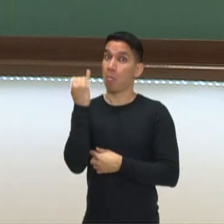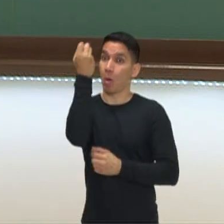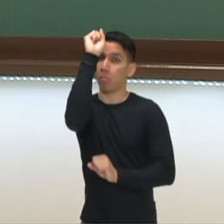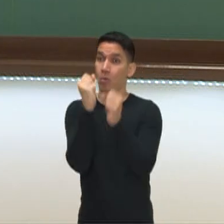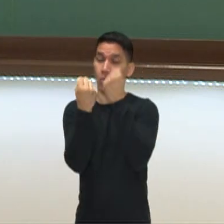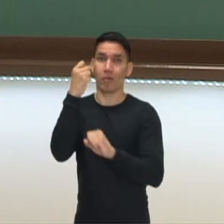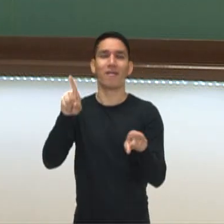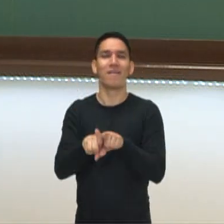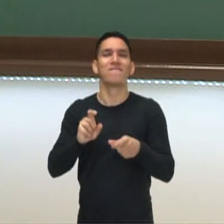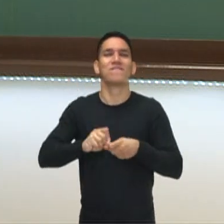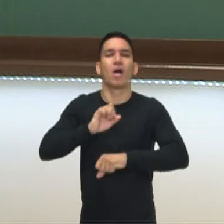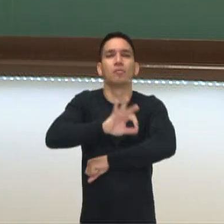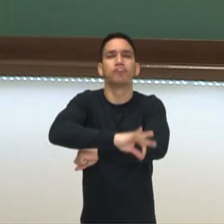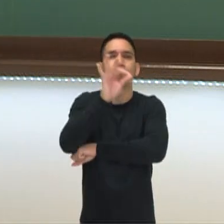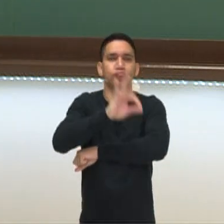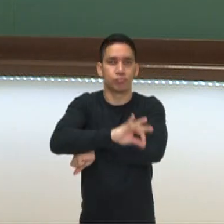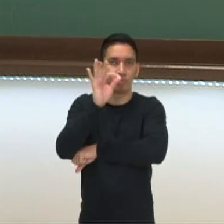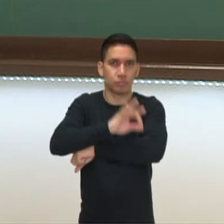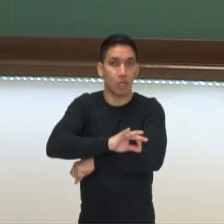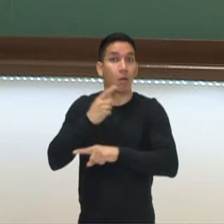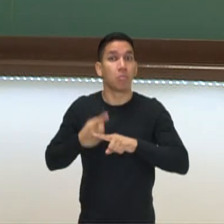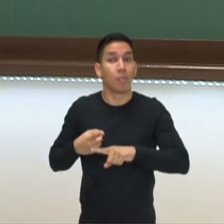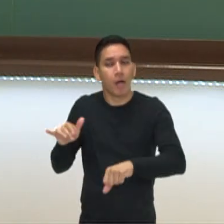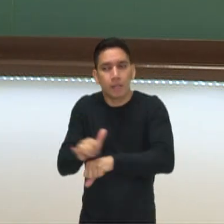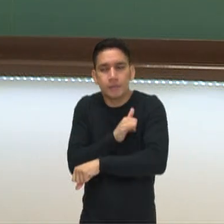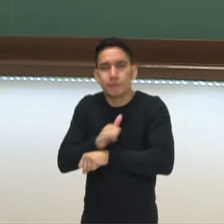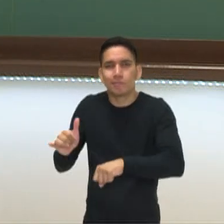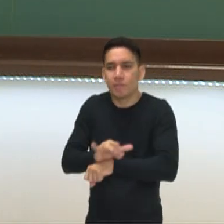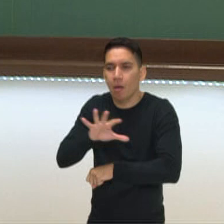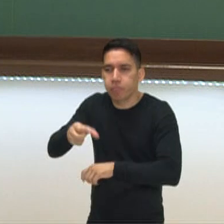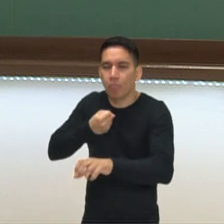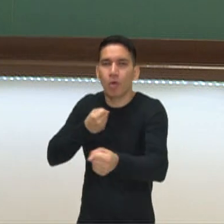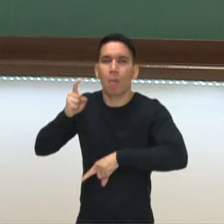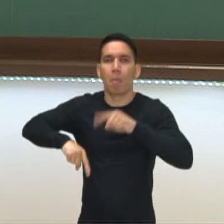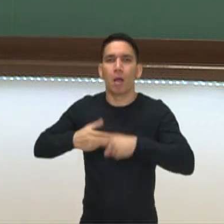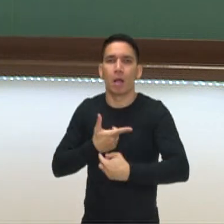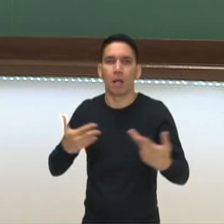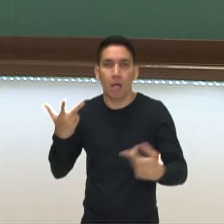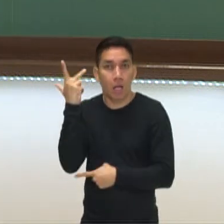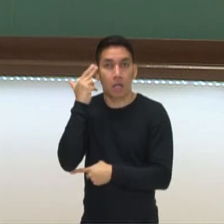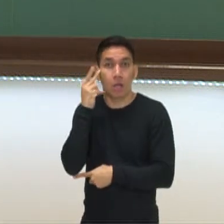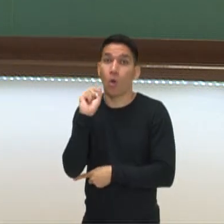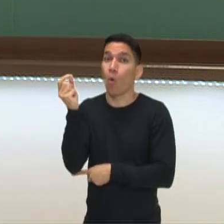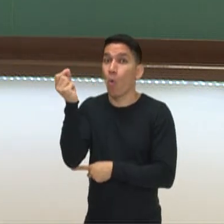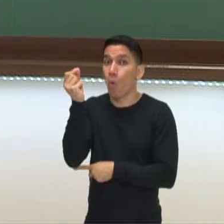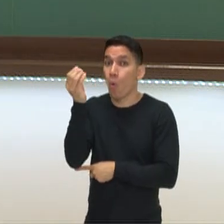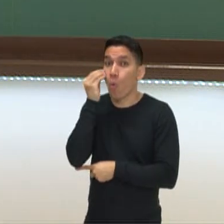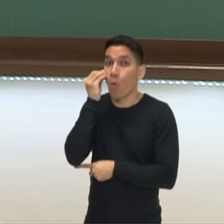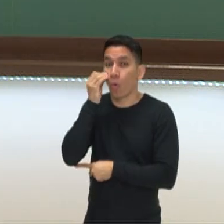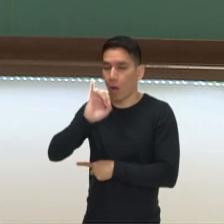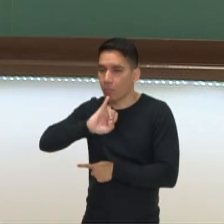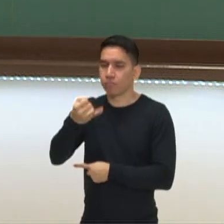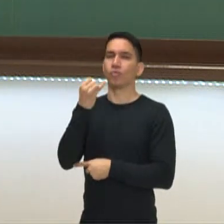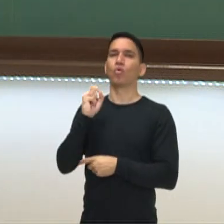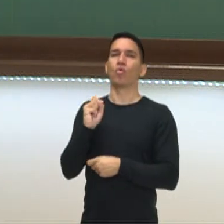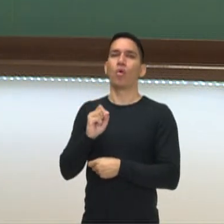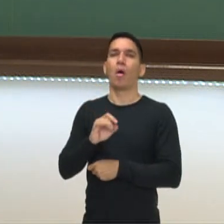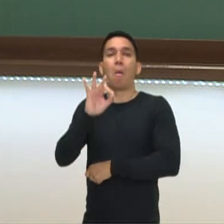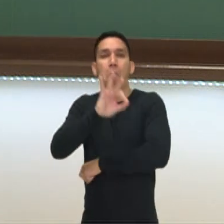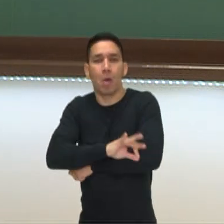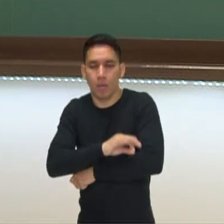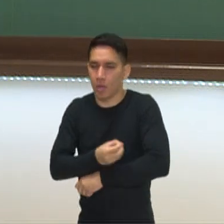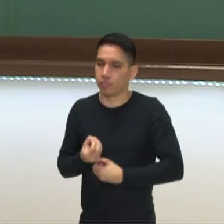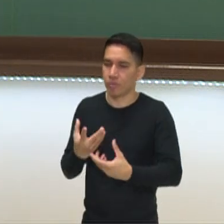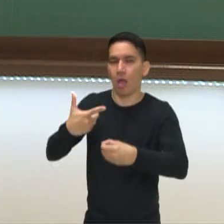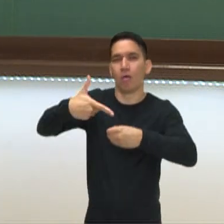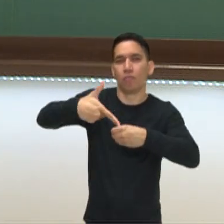de petróleo, justamente para conseguir recursos naturais, principalmente petróleo, para alimentar a aviação